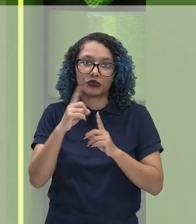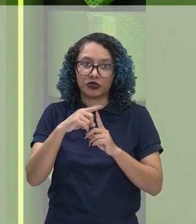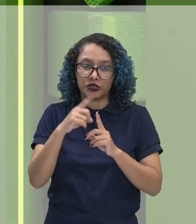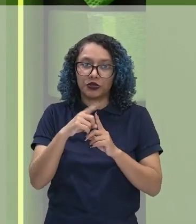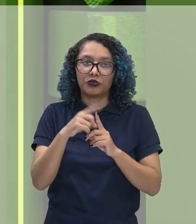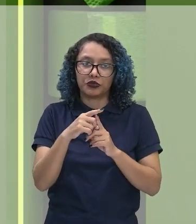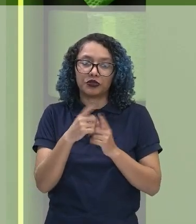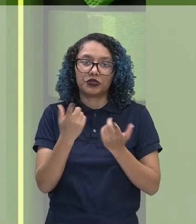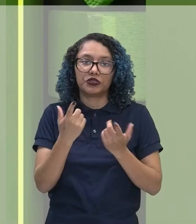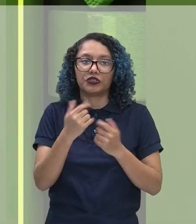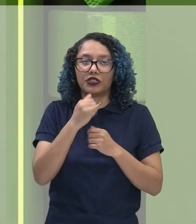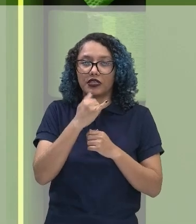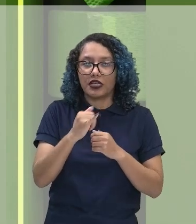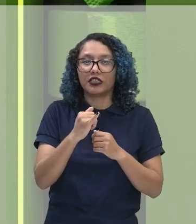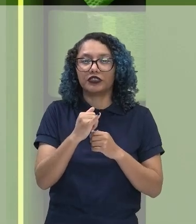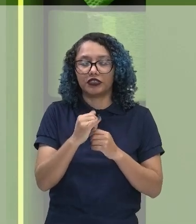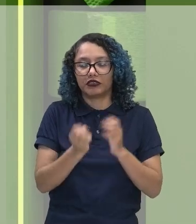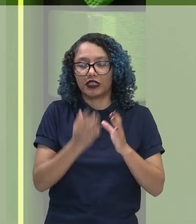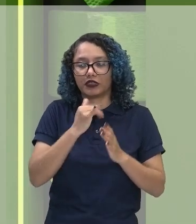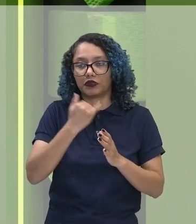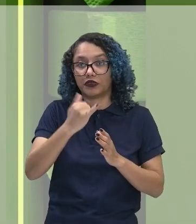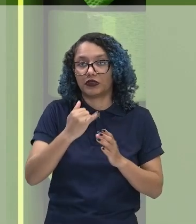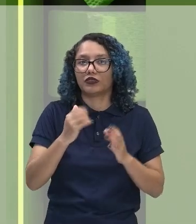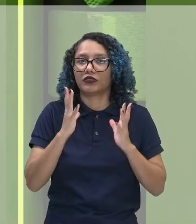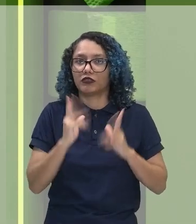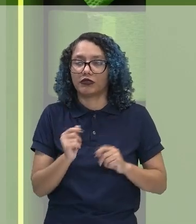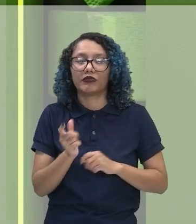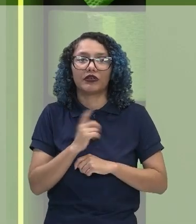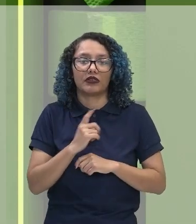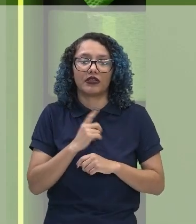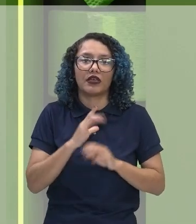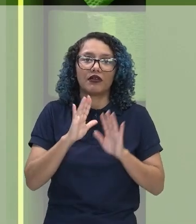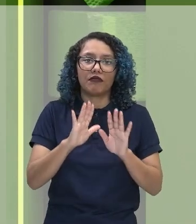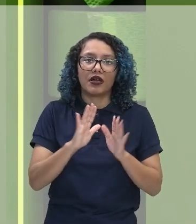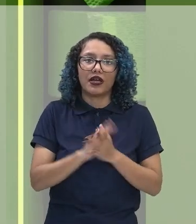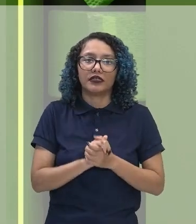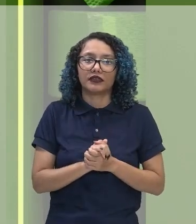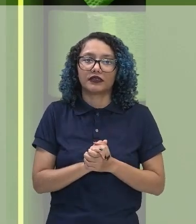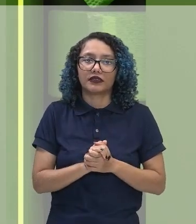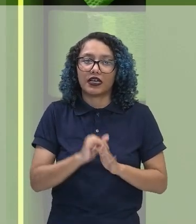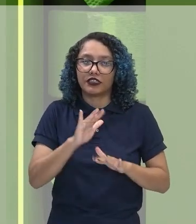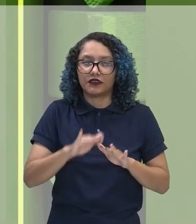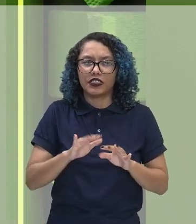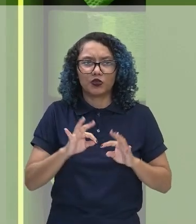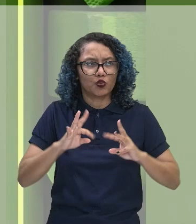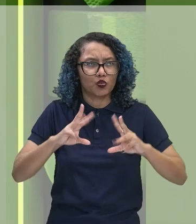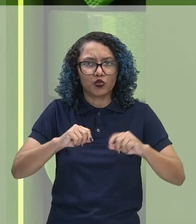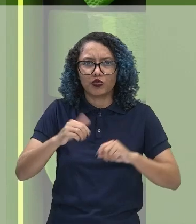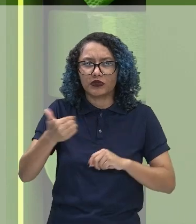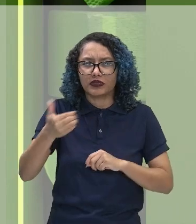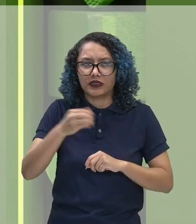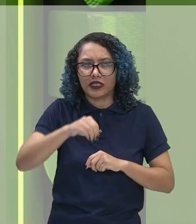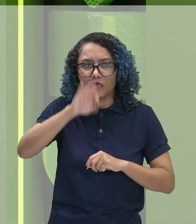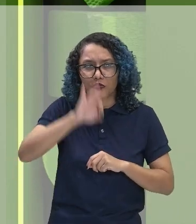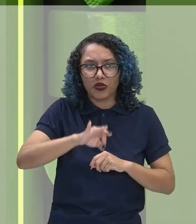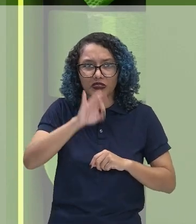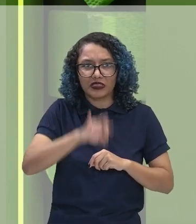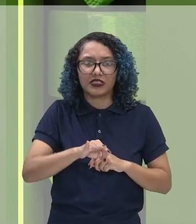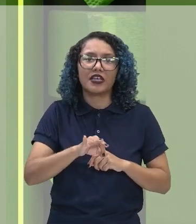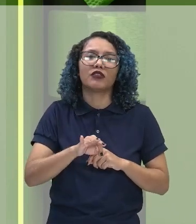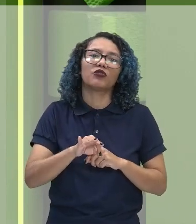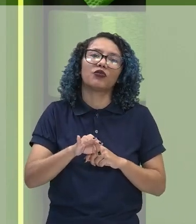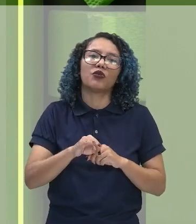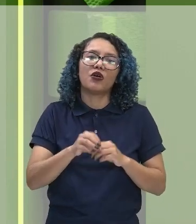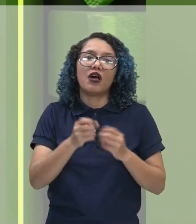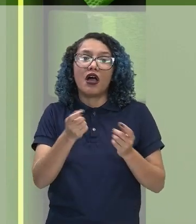limpa. Acontece que nem sempre, né, essa forma de gerar energia, ela é 100% livre de impactos ambientais,